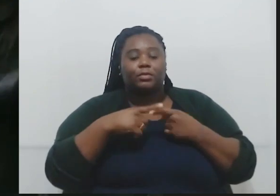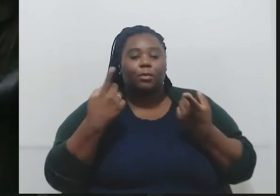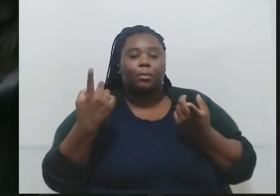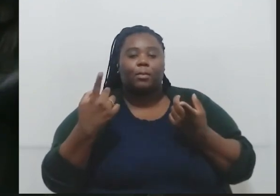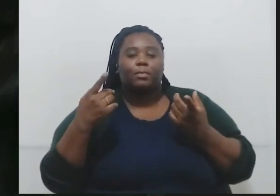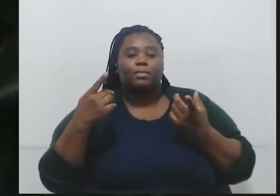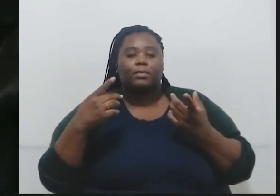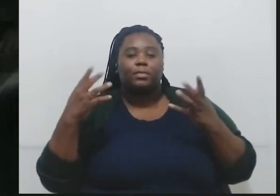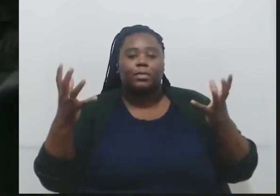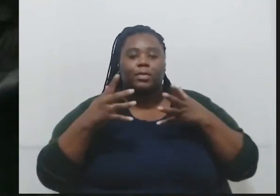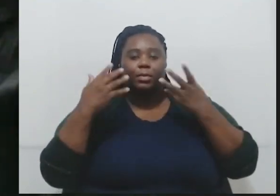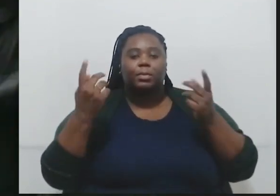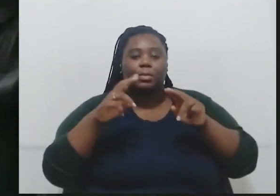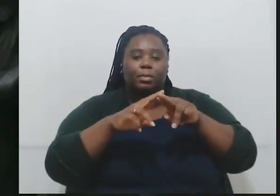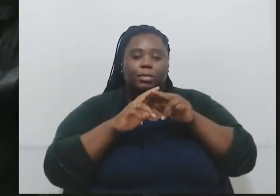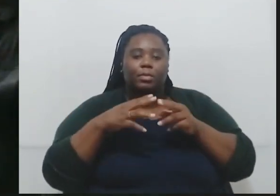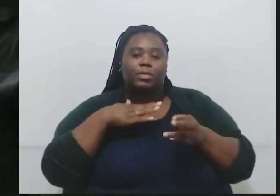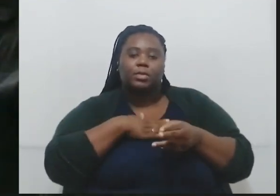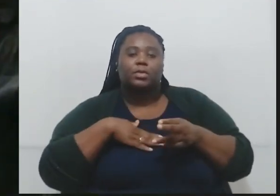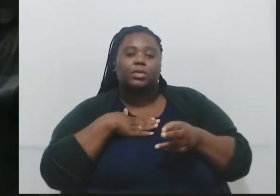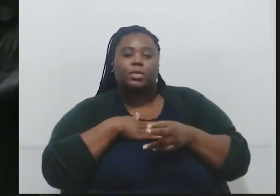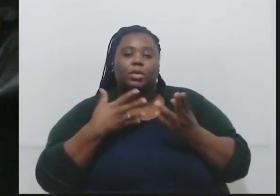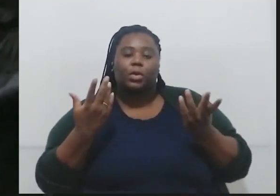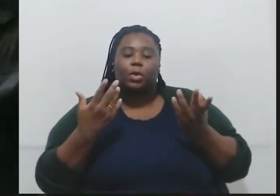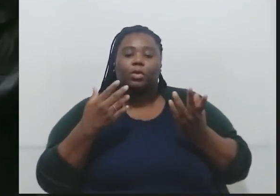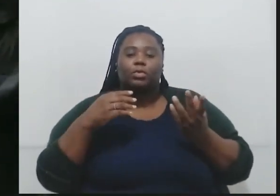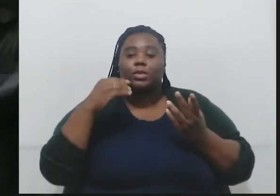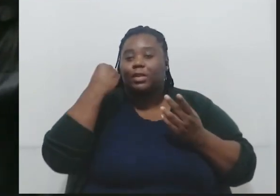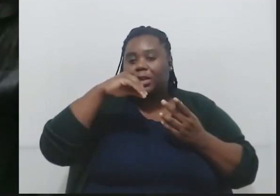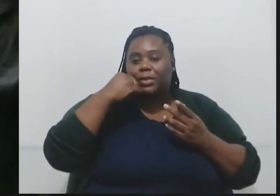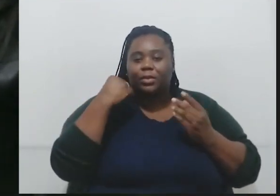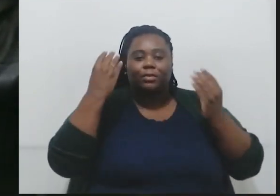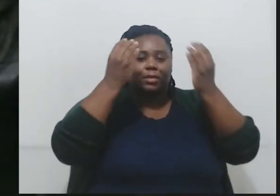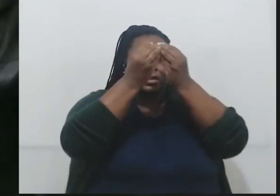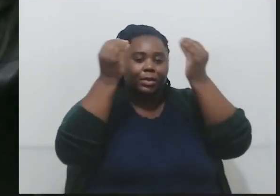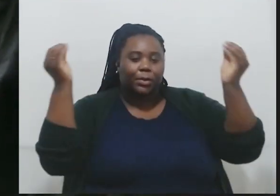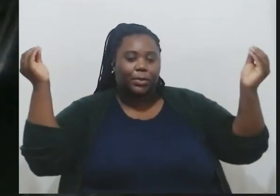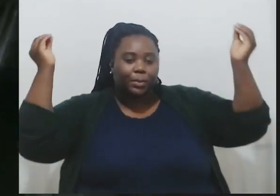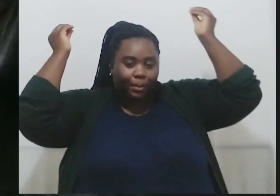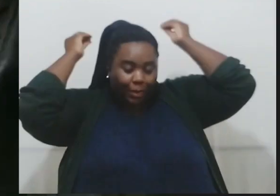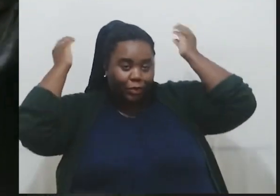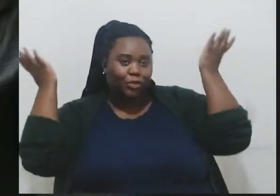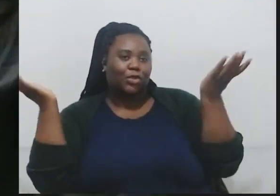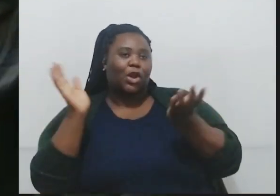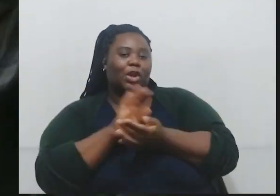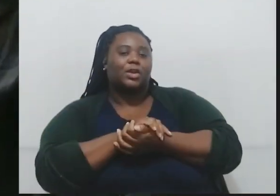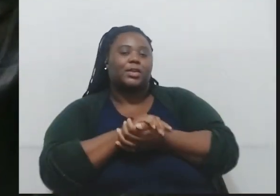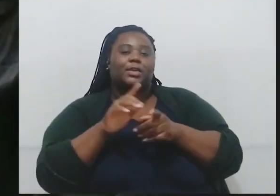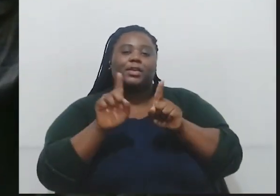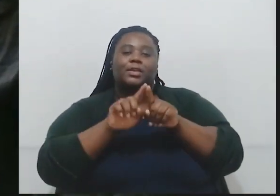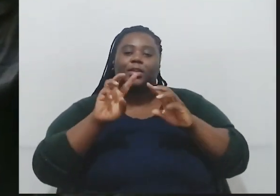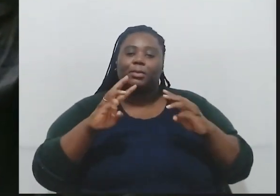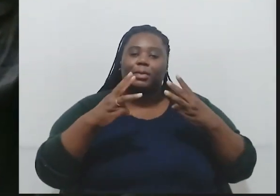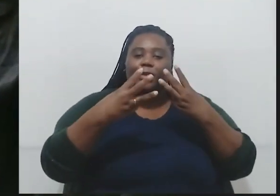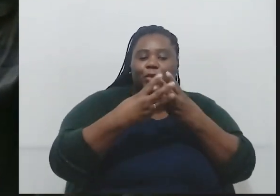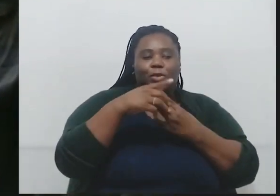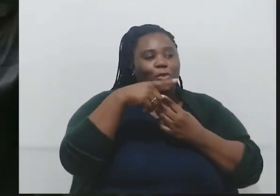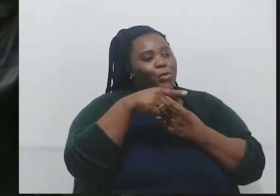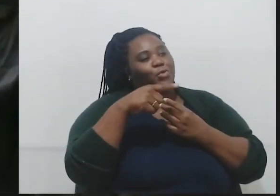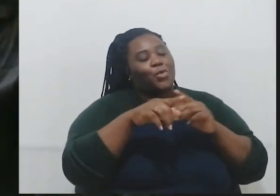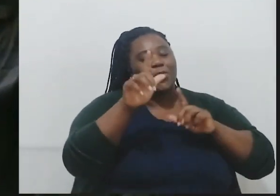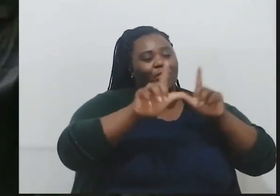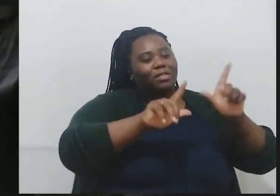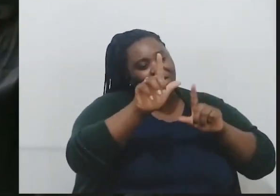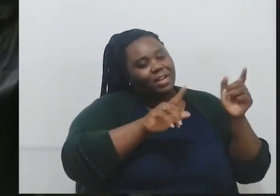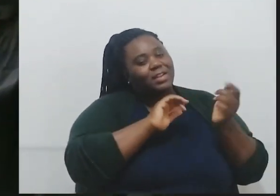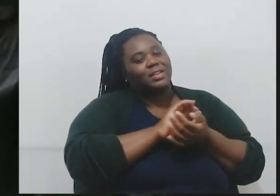eu gosto tanto do humor, assim, eu estou mais formada na novela mexicana e no, no show de calouros também, sabe?